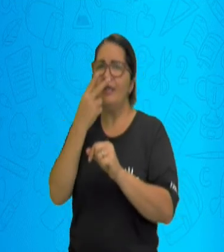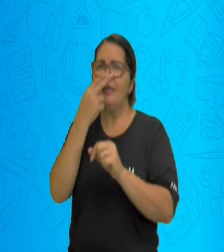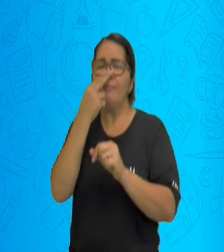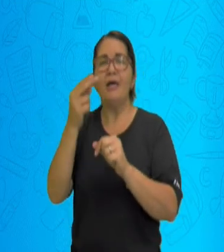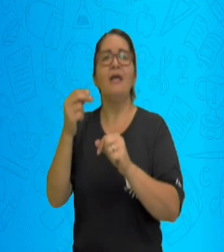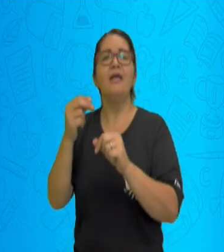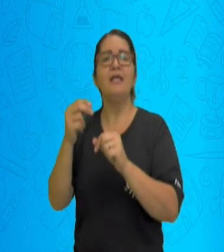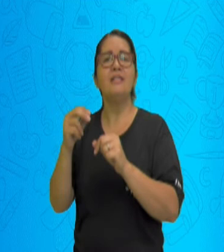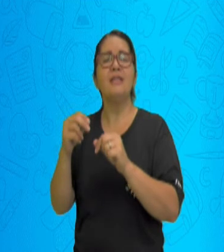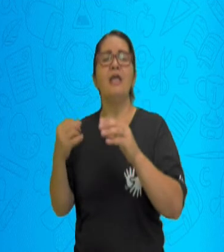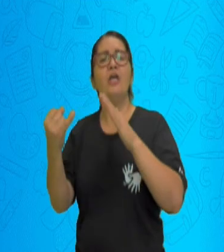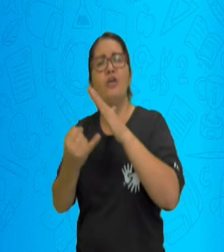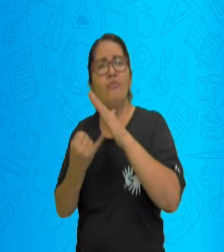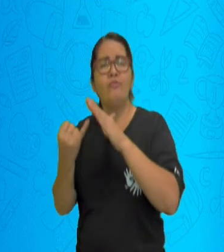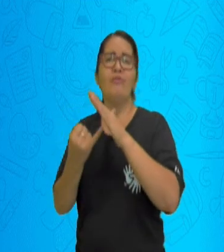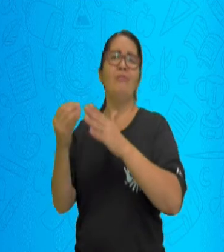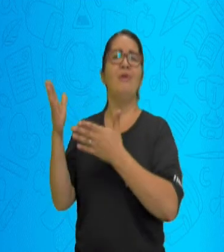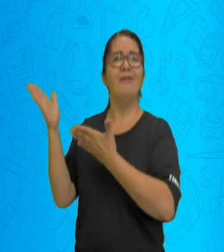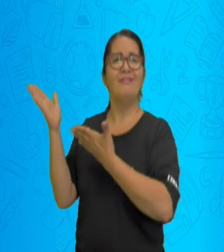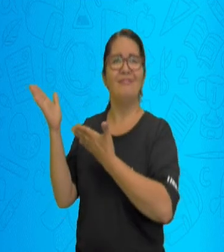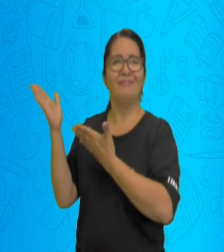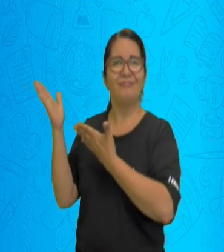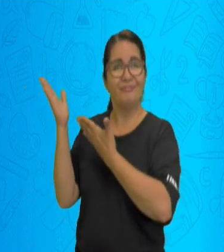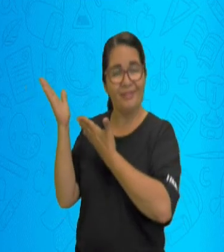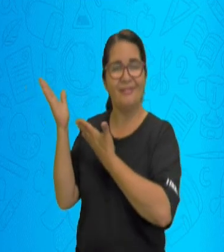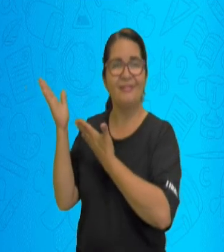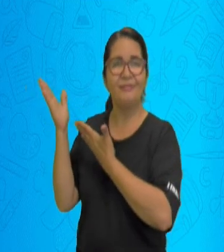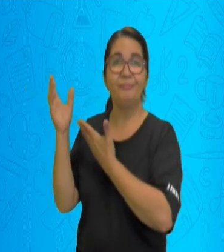O bolo de milho cremoso.